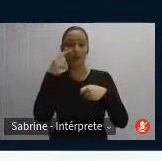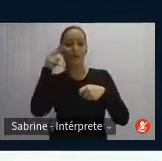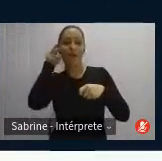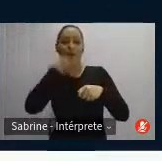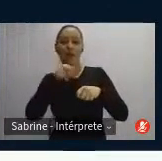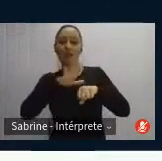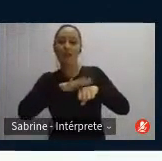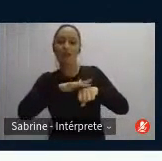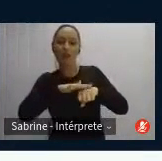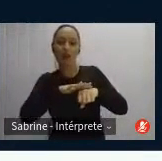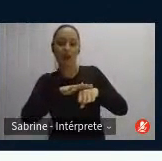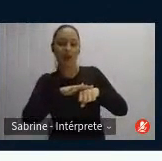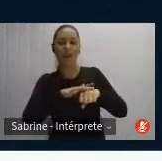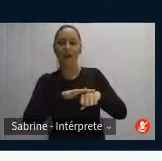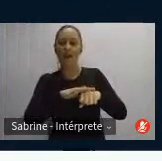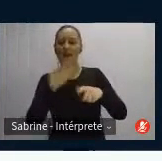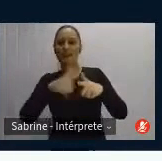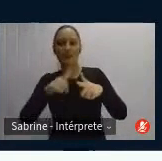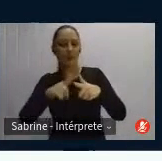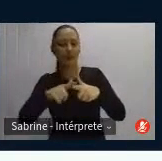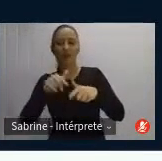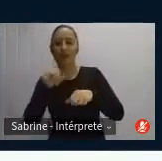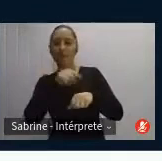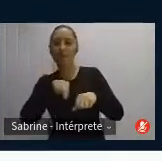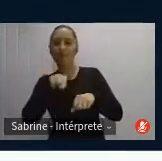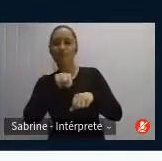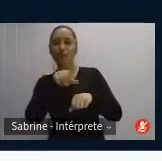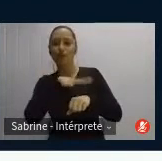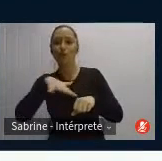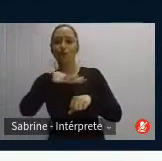conjunta, interrelacionados. Então, penso que,